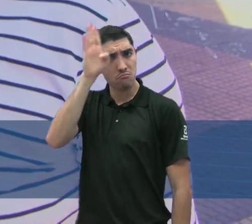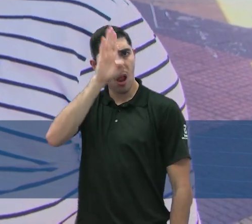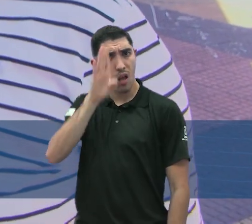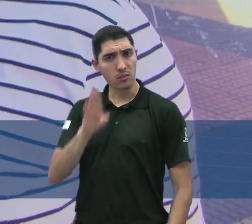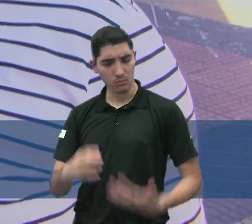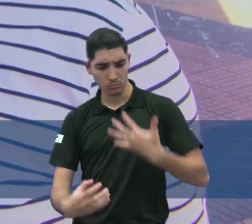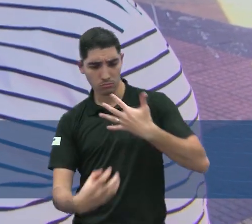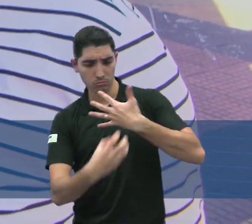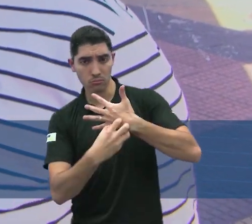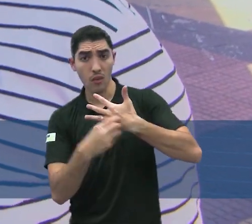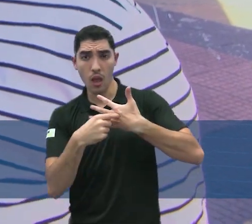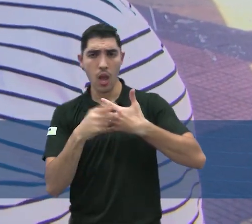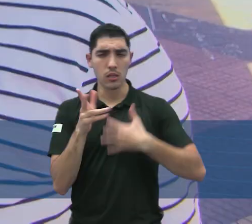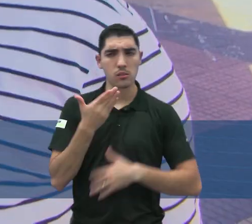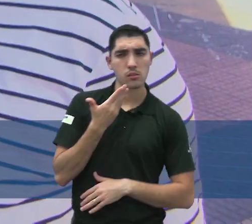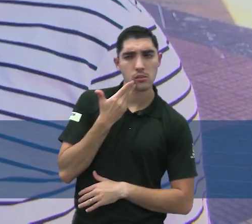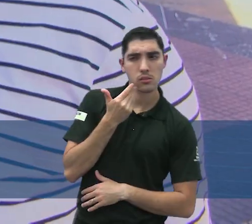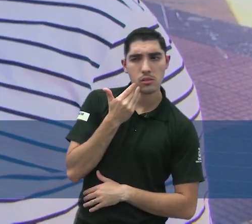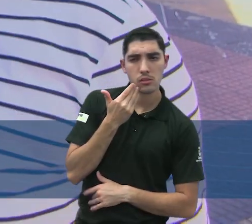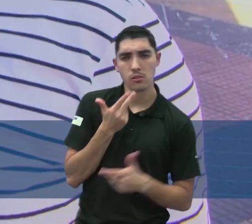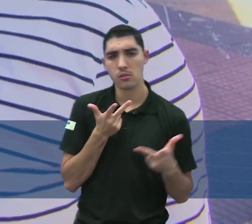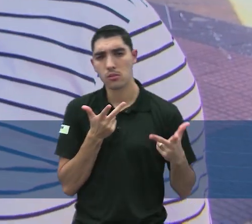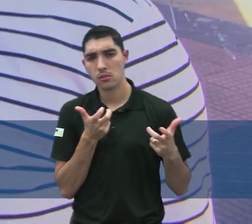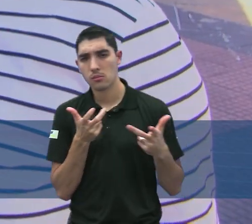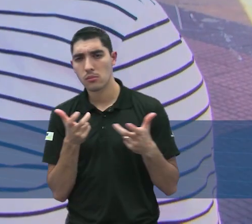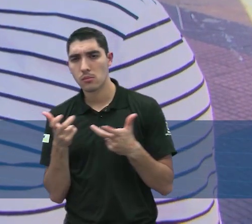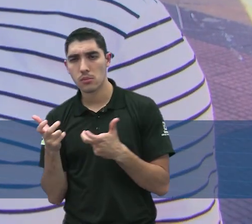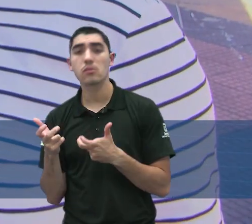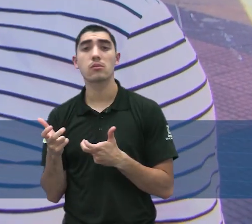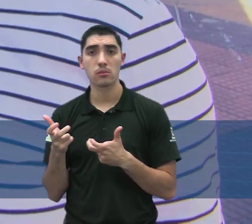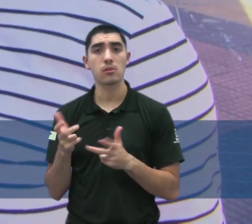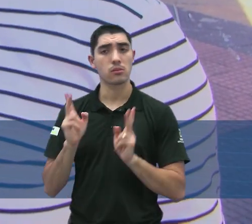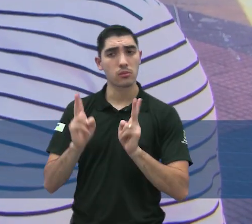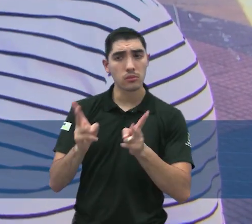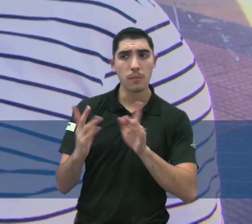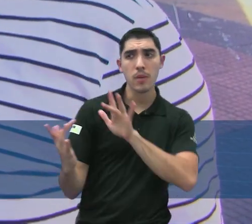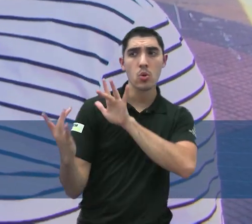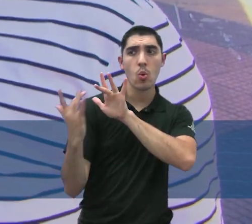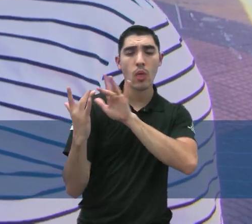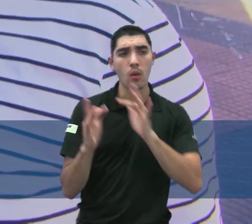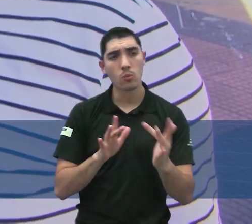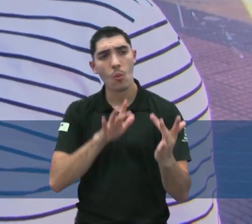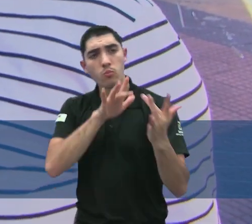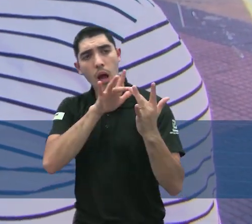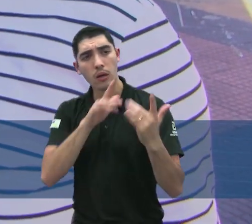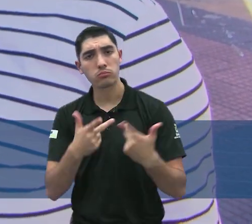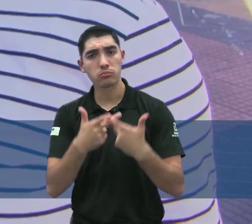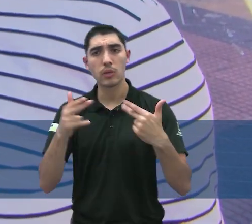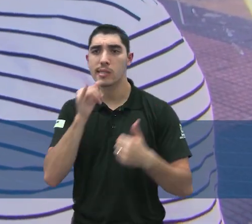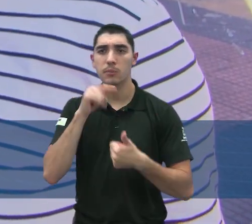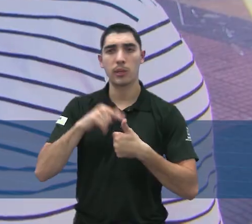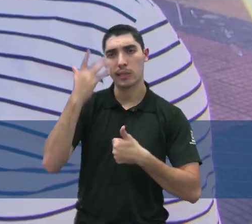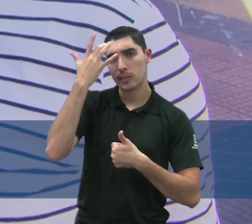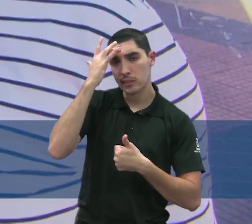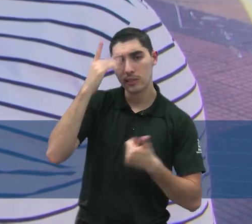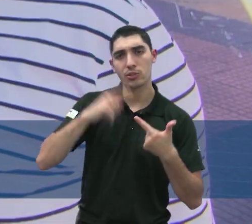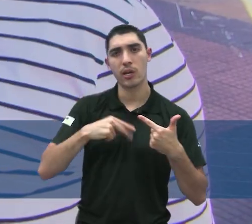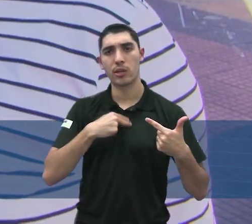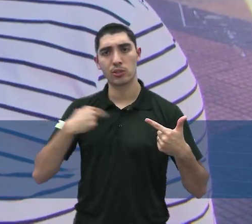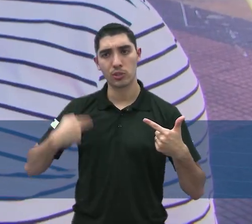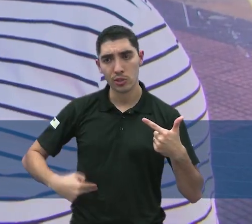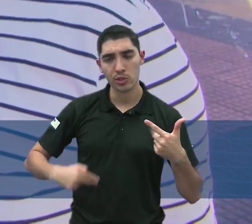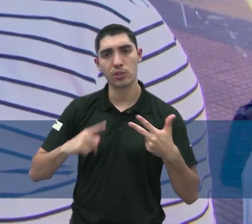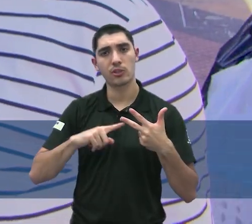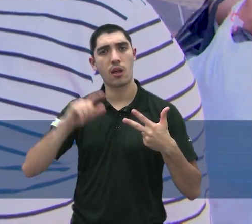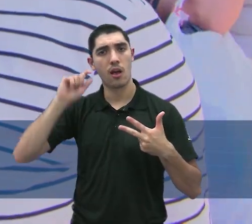observando, vendo o que está acontecendo, está entrando em contato com o BRICS, né, que é a Índia, a China, a